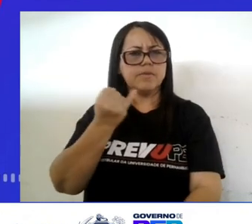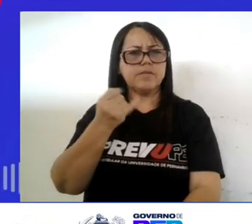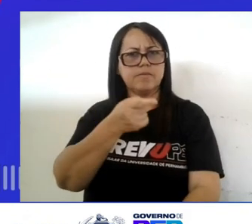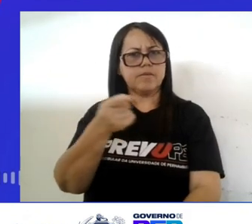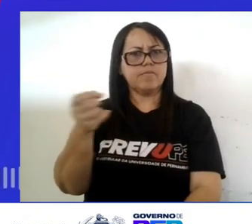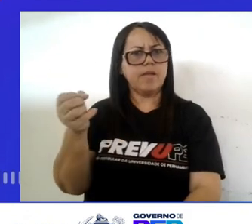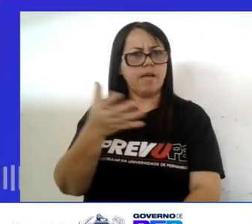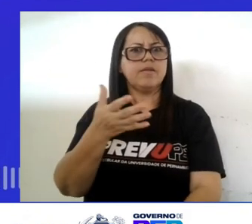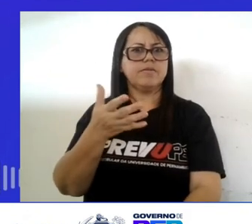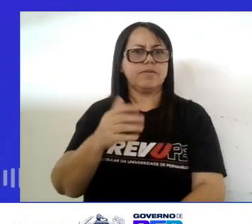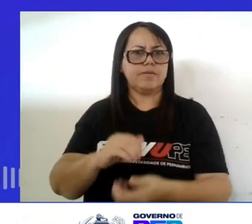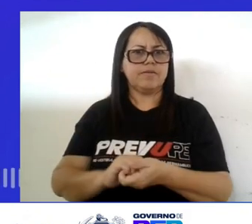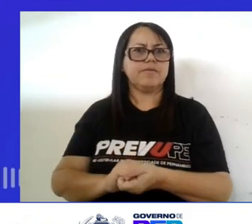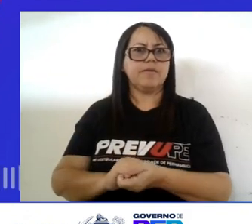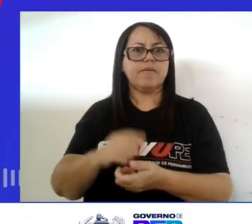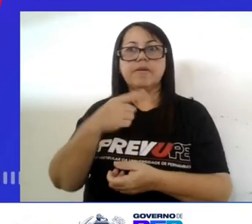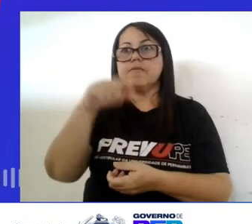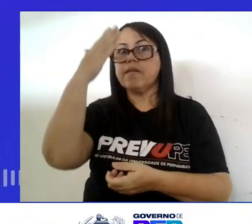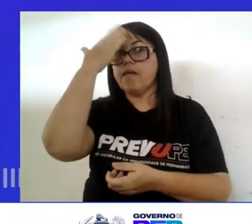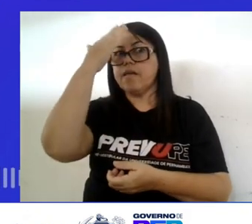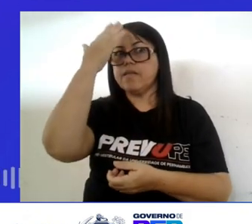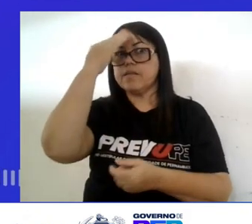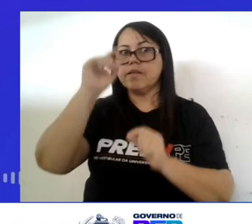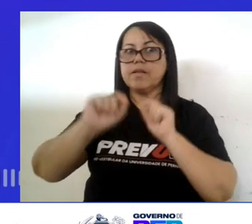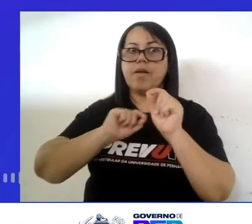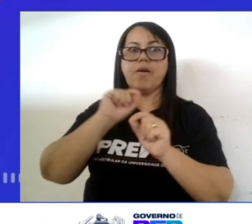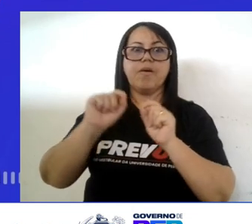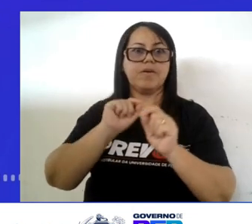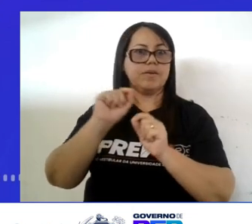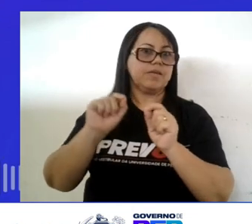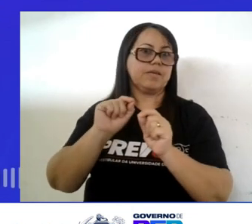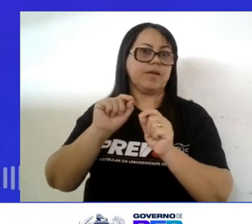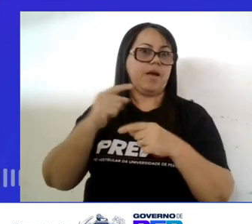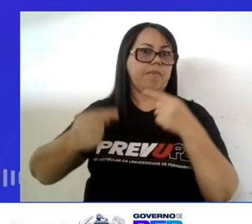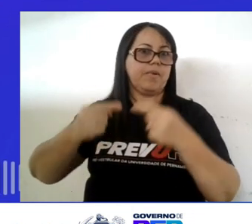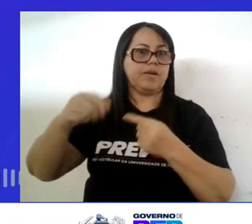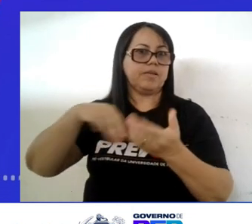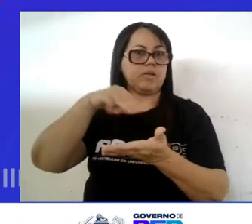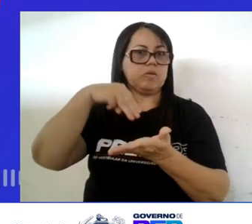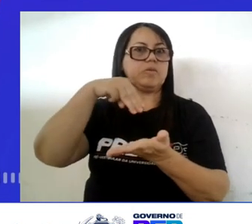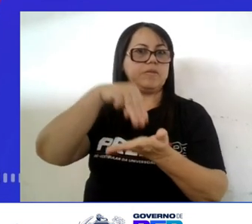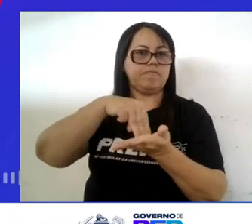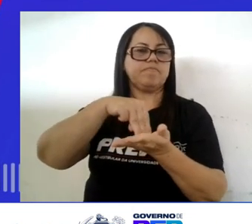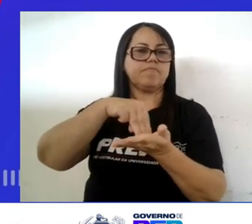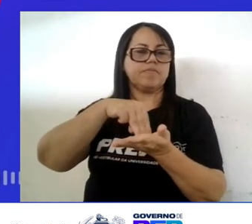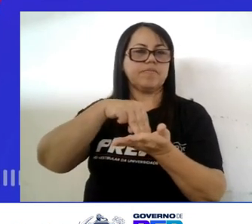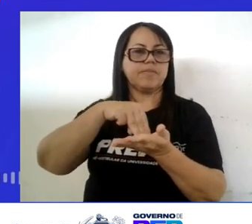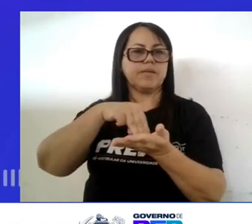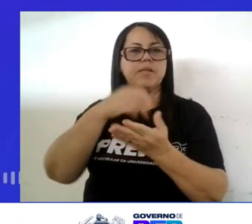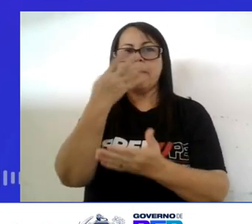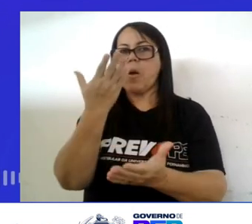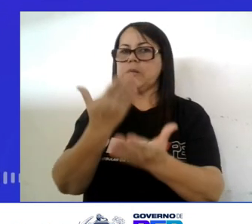atualizados para entender a geopolítica do Oriente Médio e assim tenham Bons